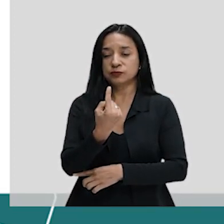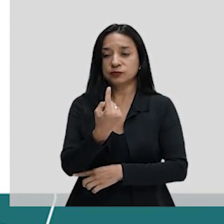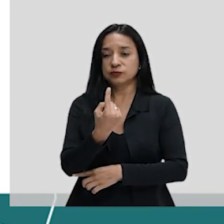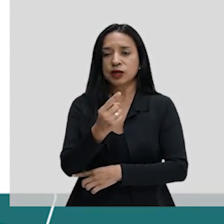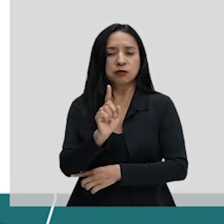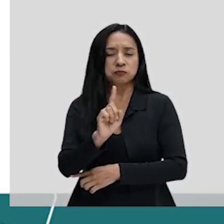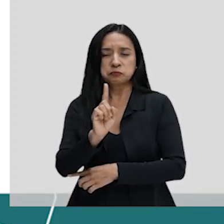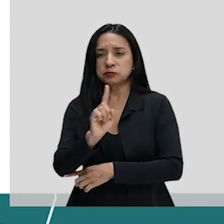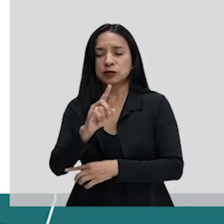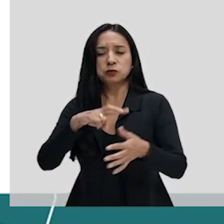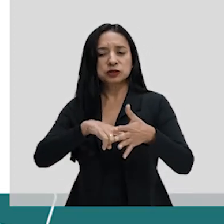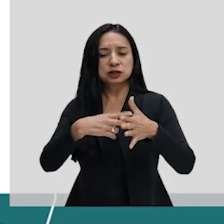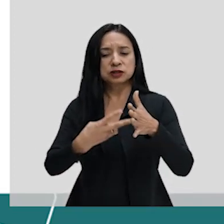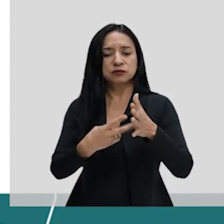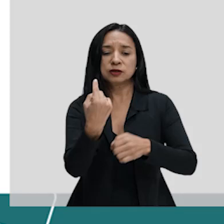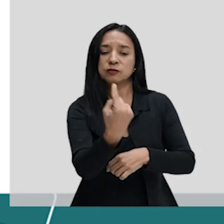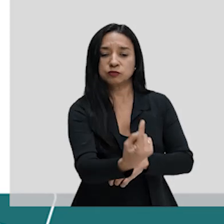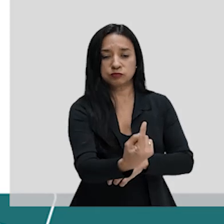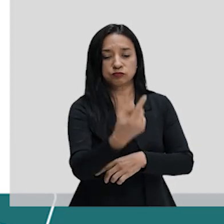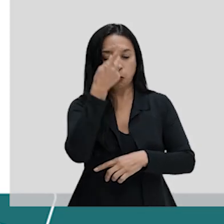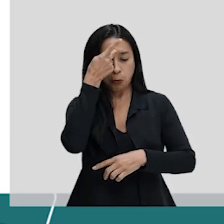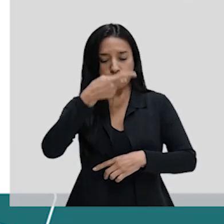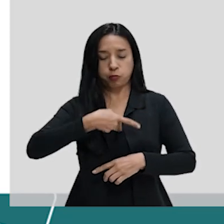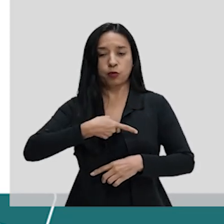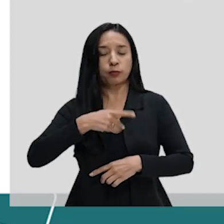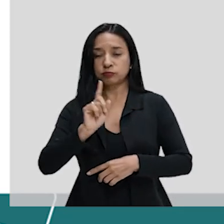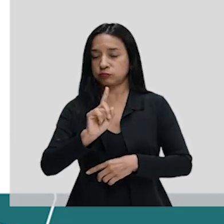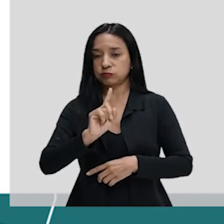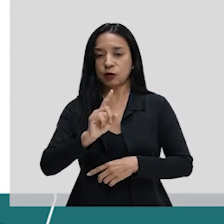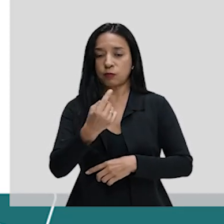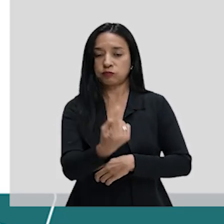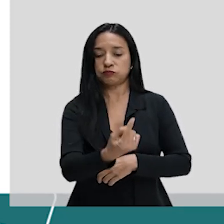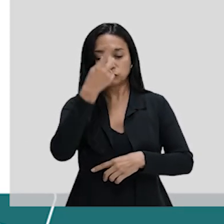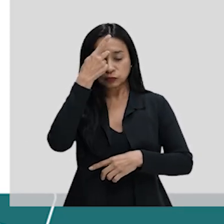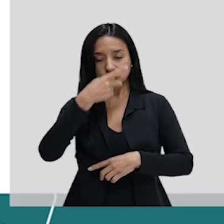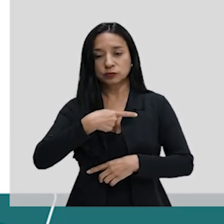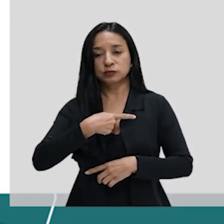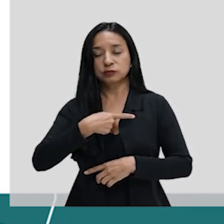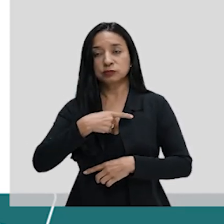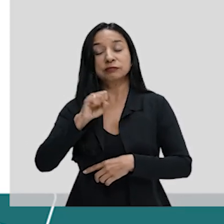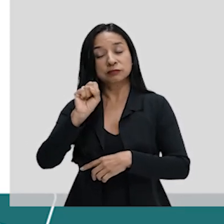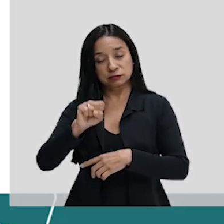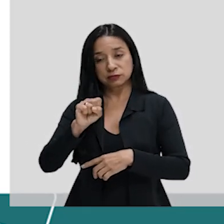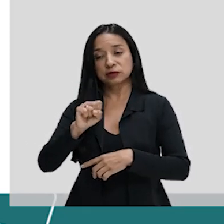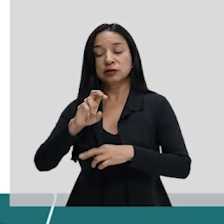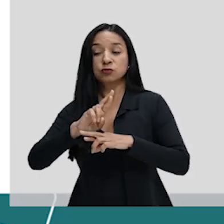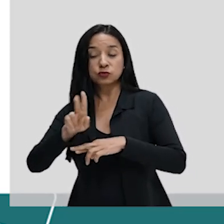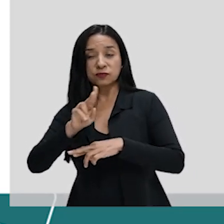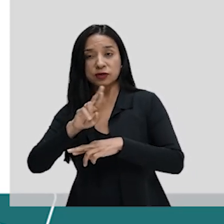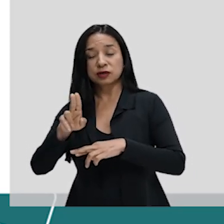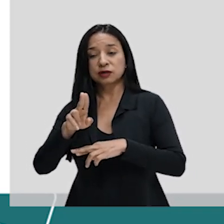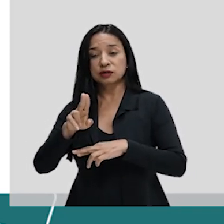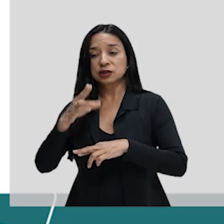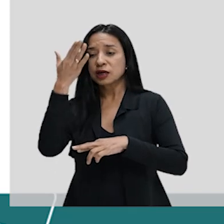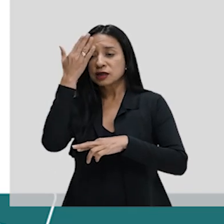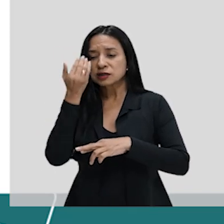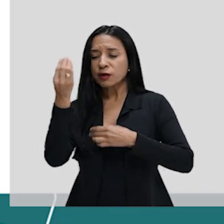vital, profunda e do impulso existencial. Então, a vitalidade, ela trabalha a questão